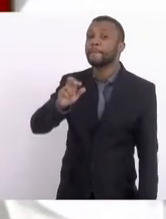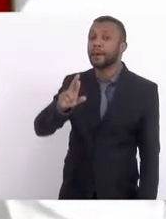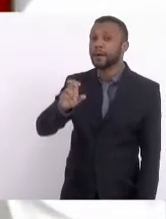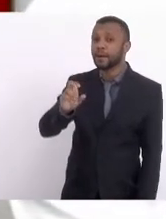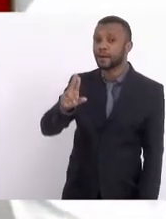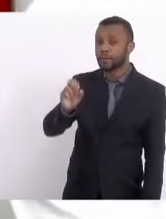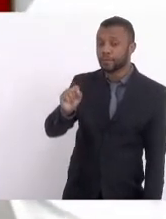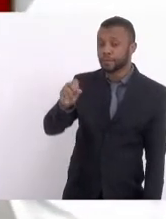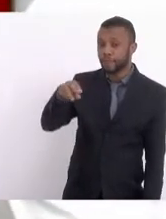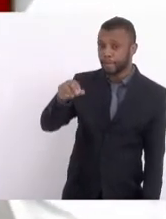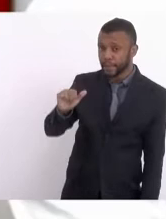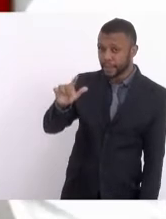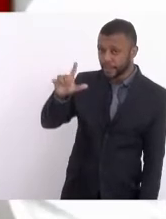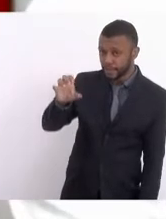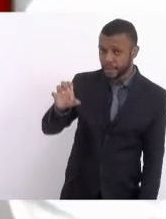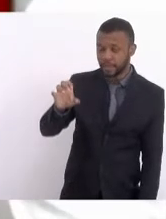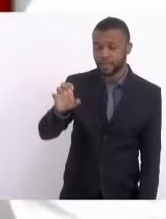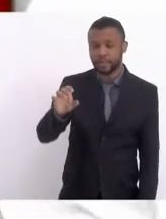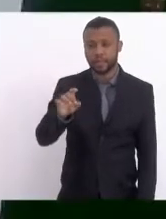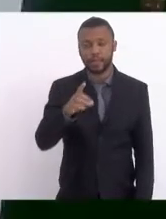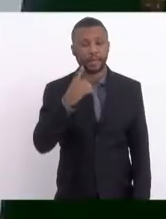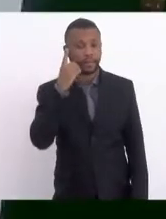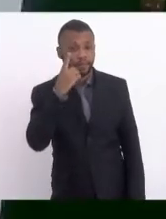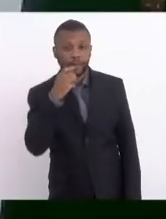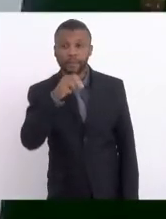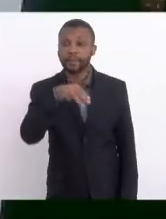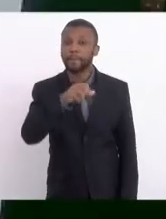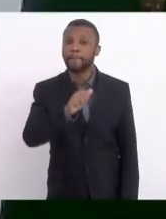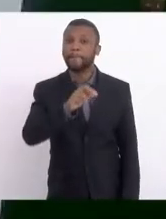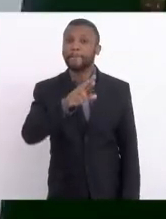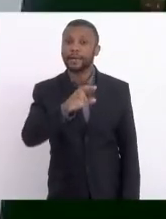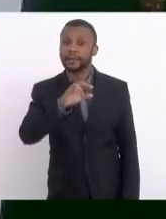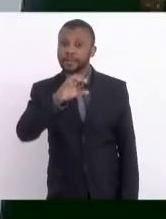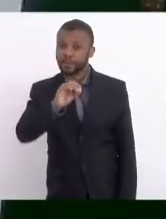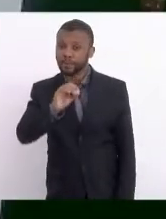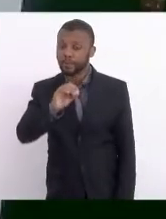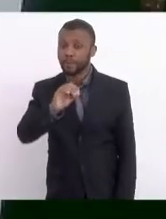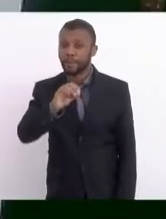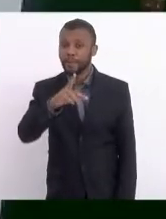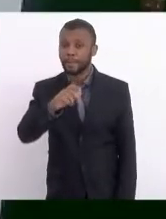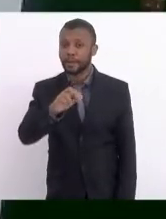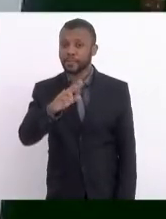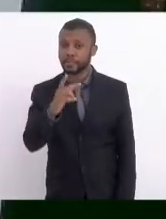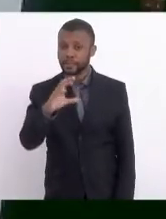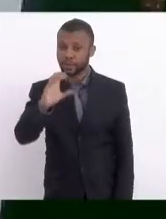Deputado Márcio Pacheco. Favorável, presidente.